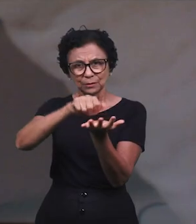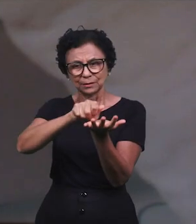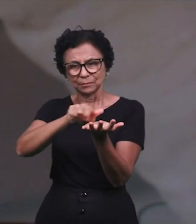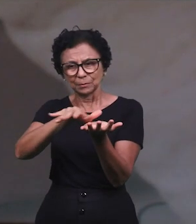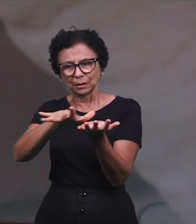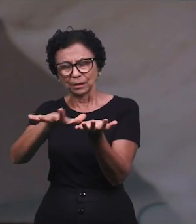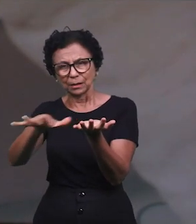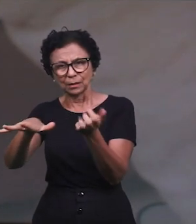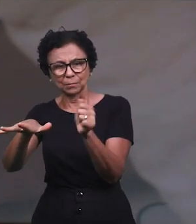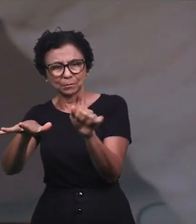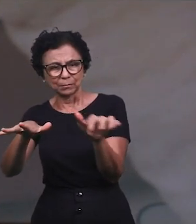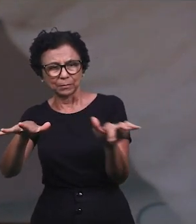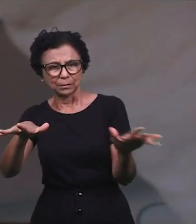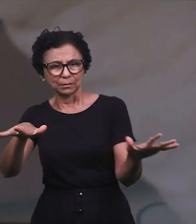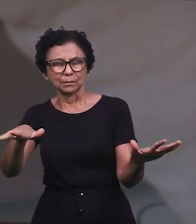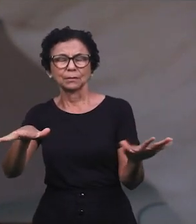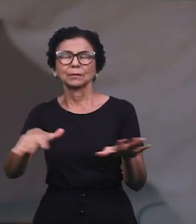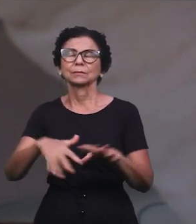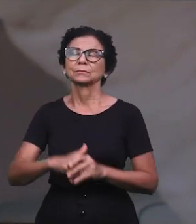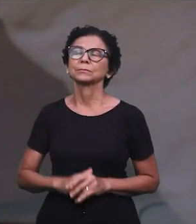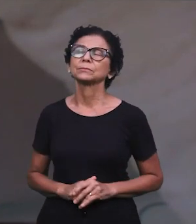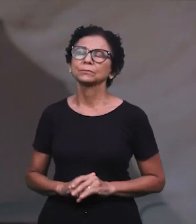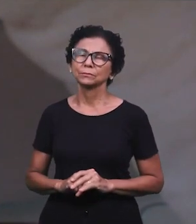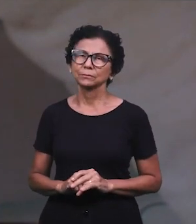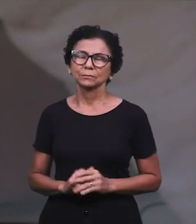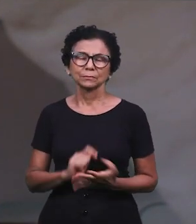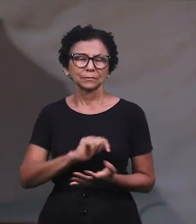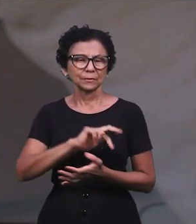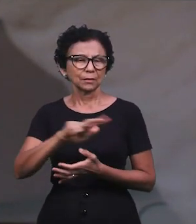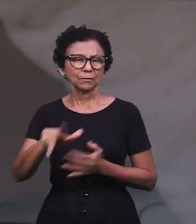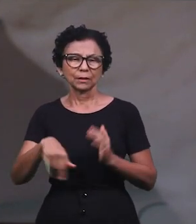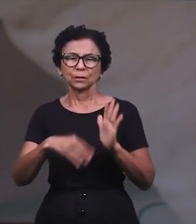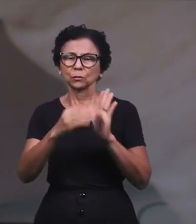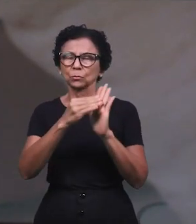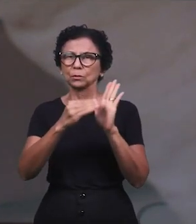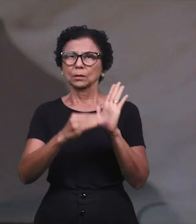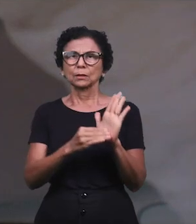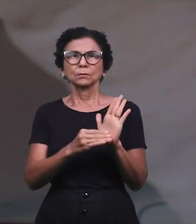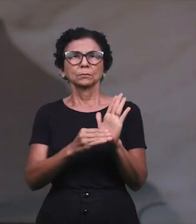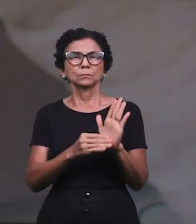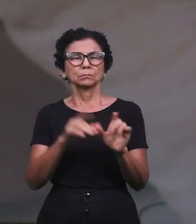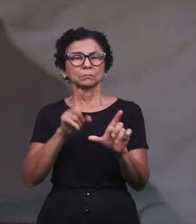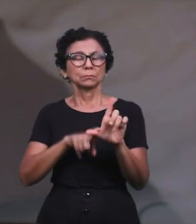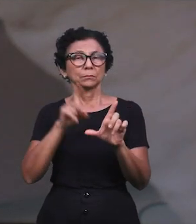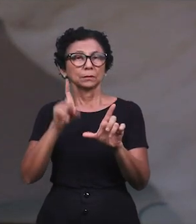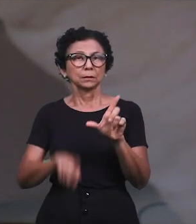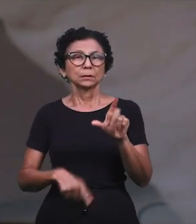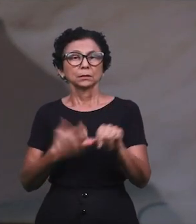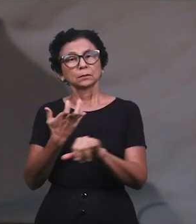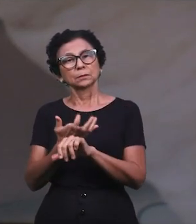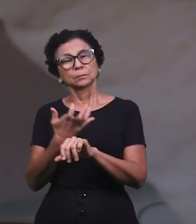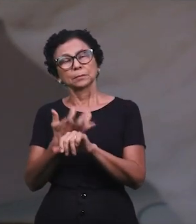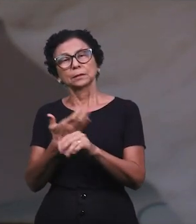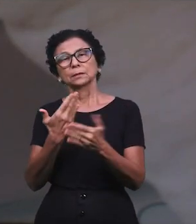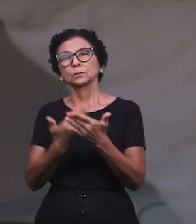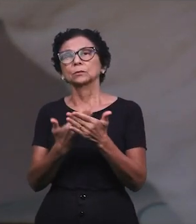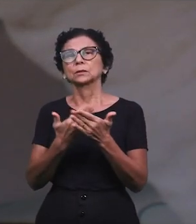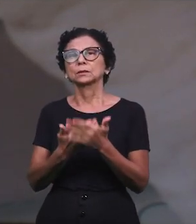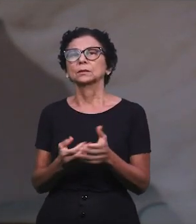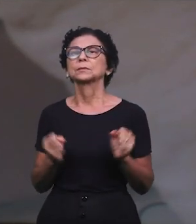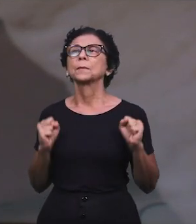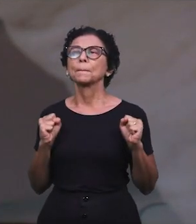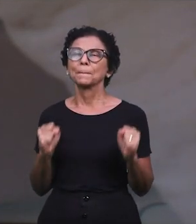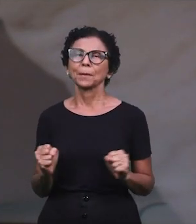conexões. Isso é aplicável a diversos conteúdos, tá certo? Independente da matéria que você está estudando, você pode